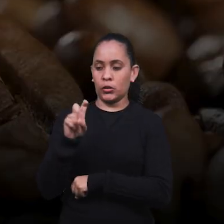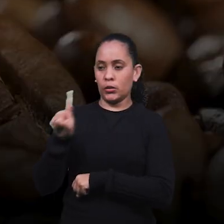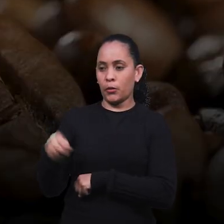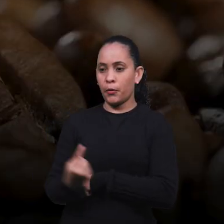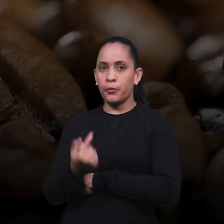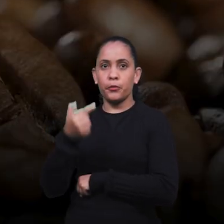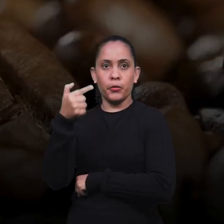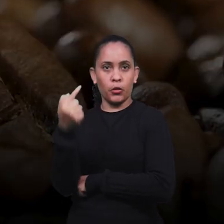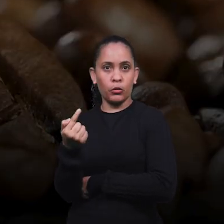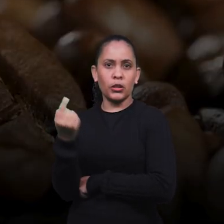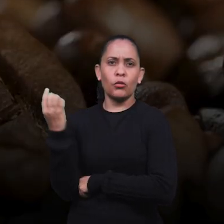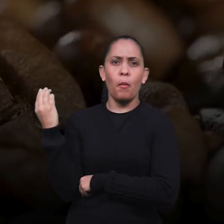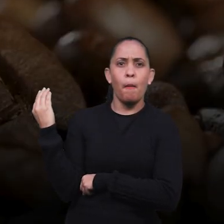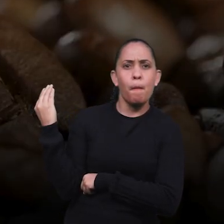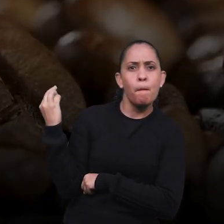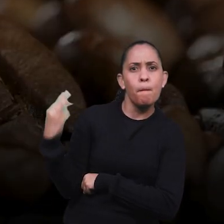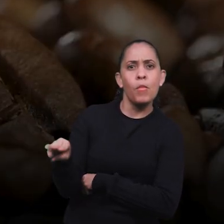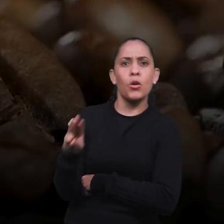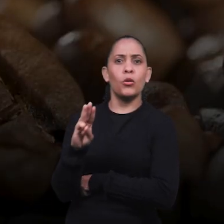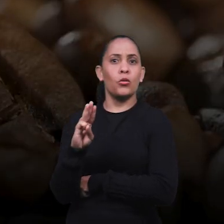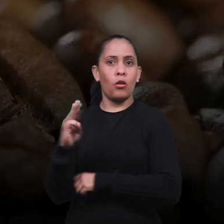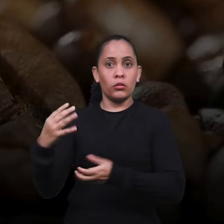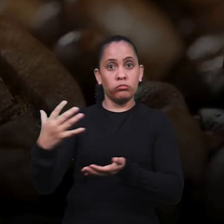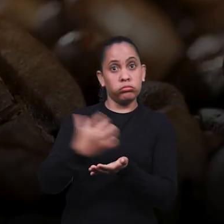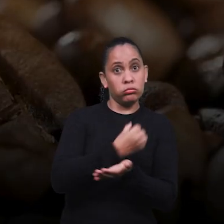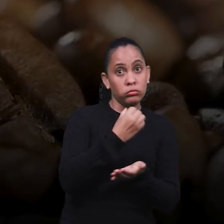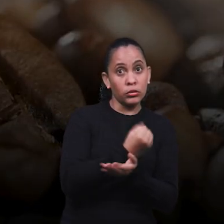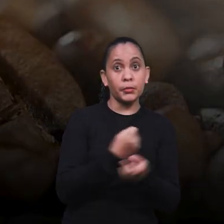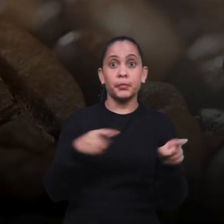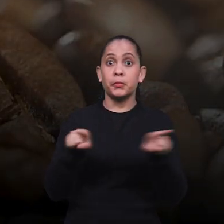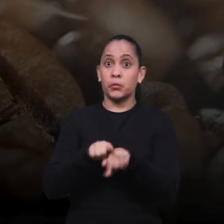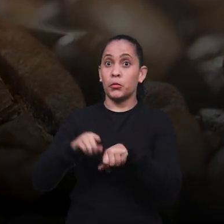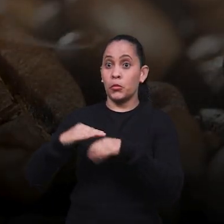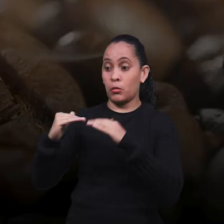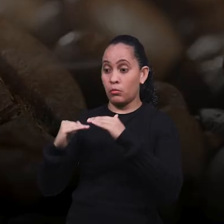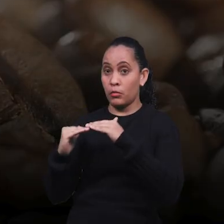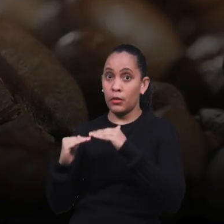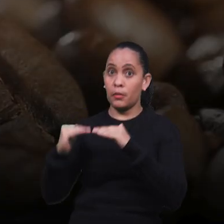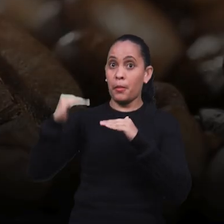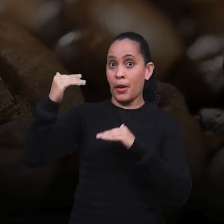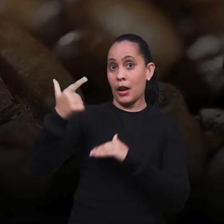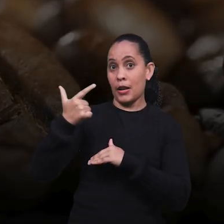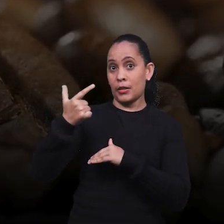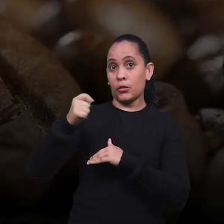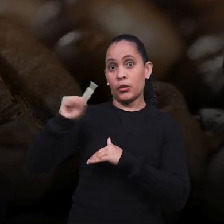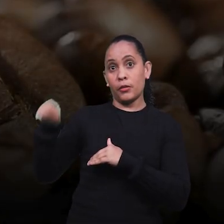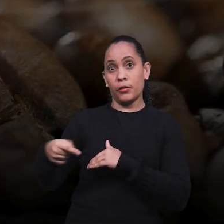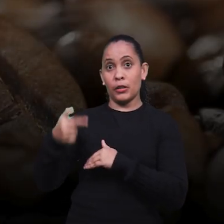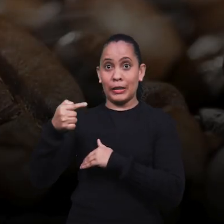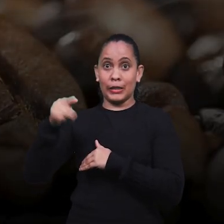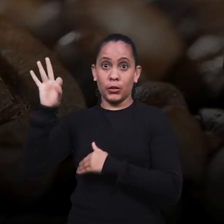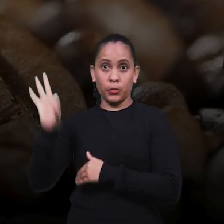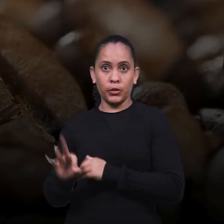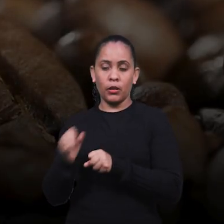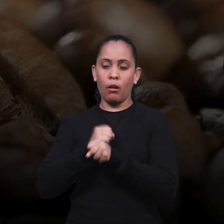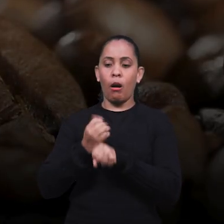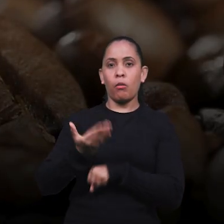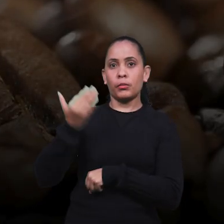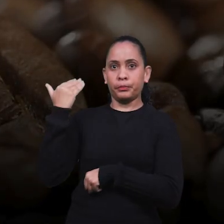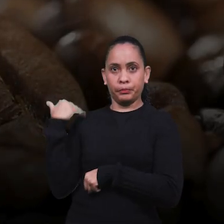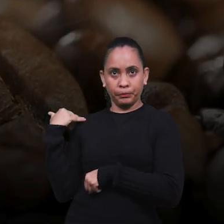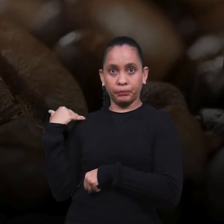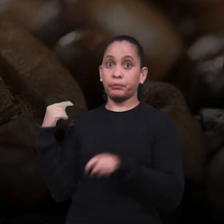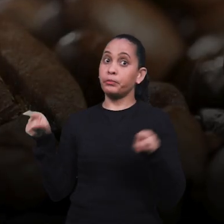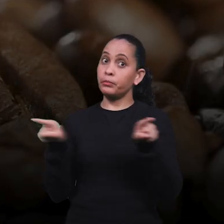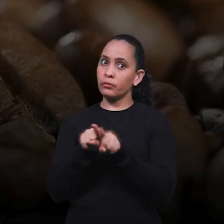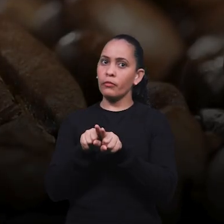de 55,7 milhões de sacas, um crescimento de 2,7% em relação ao ano